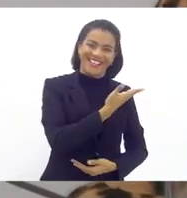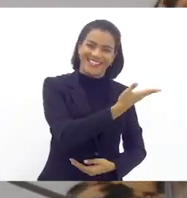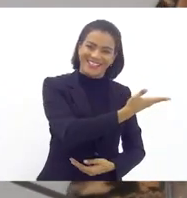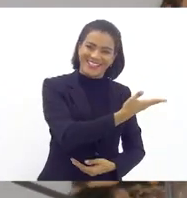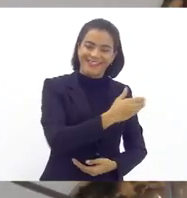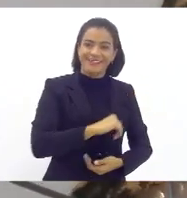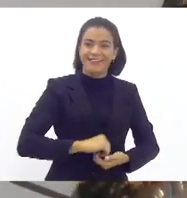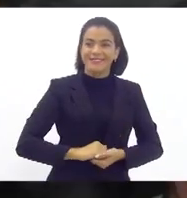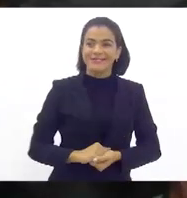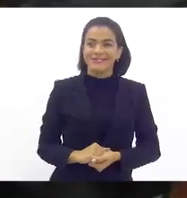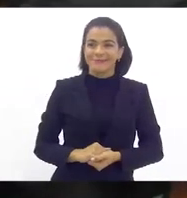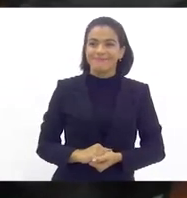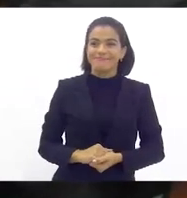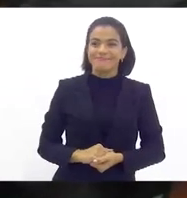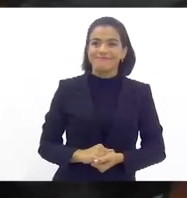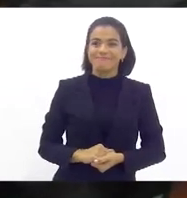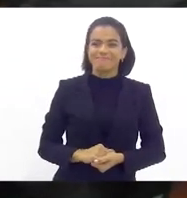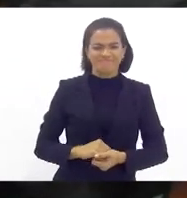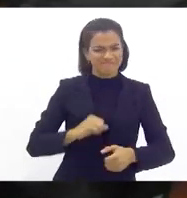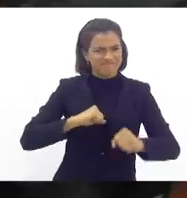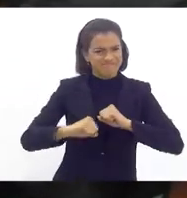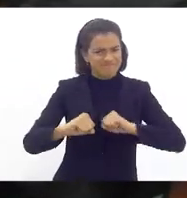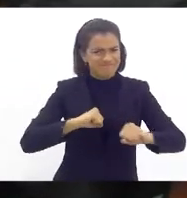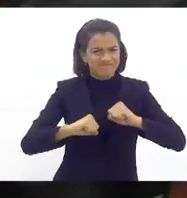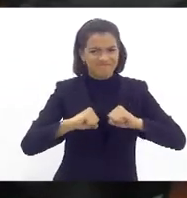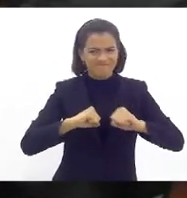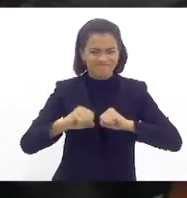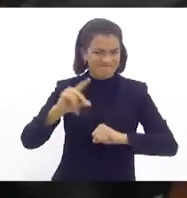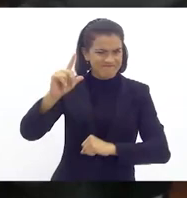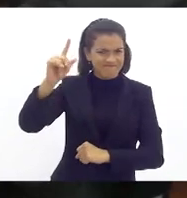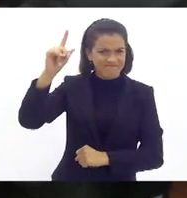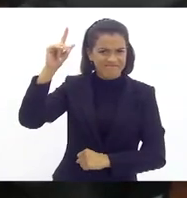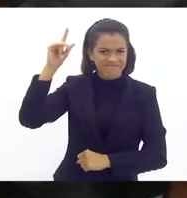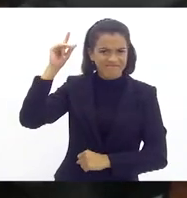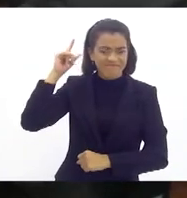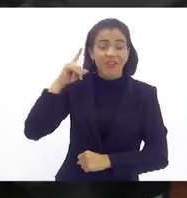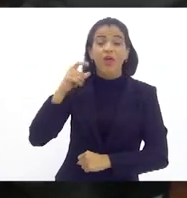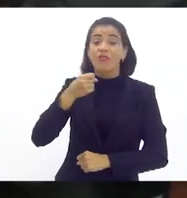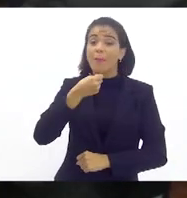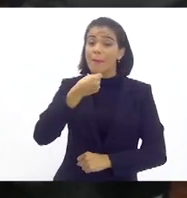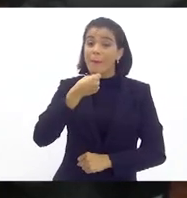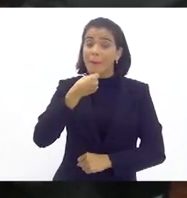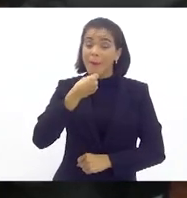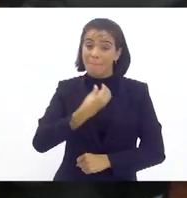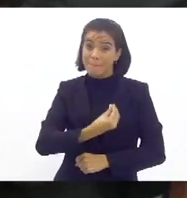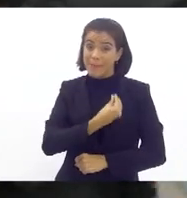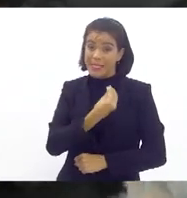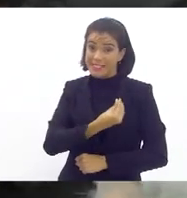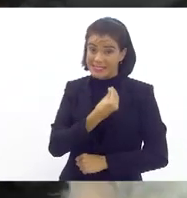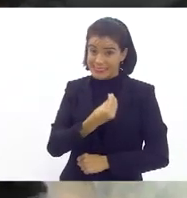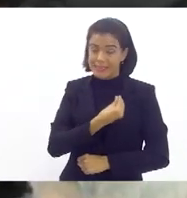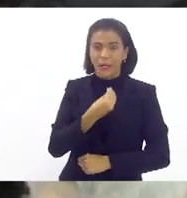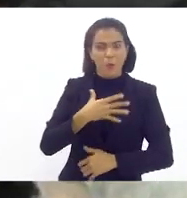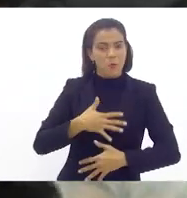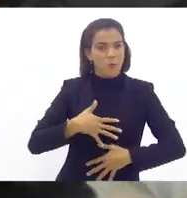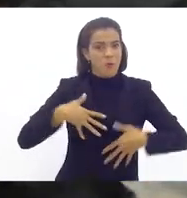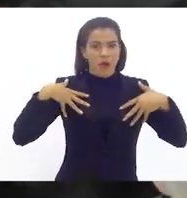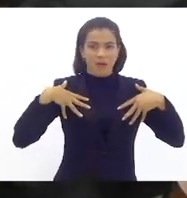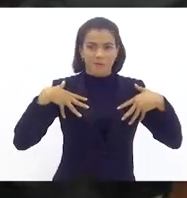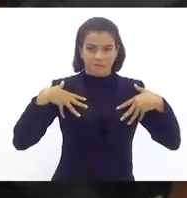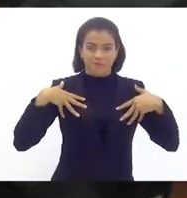Mas antes, Joana, a guerreirona nossa, antiga, eu vou anunciar aqui algumas presenças que muito nos honram aqui.